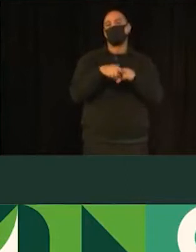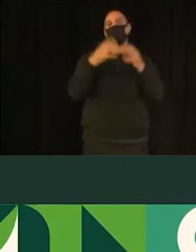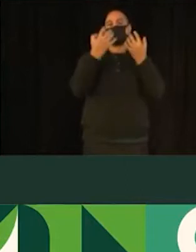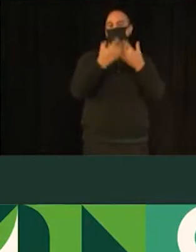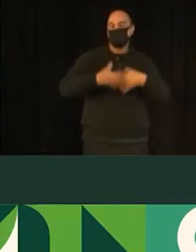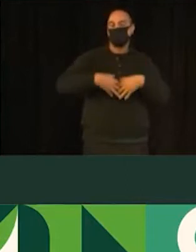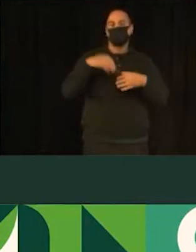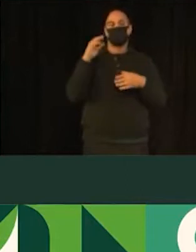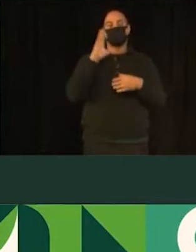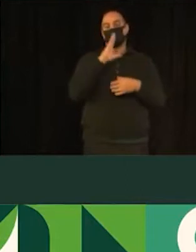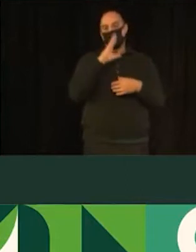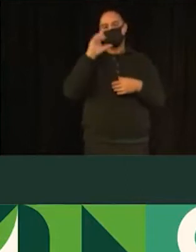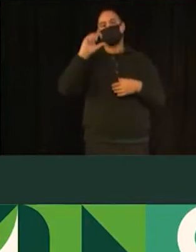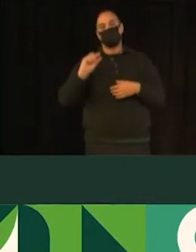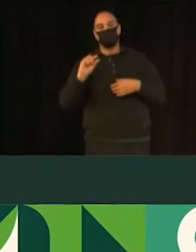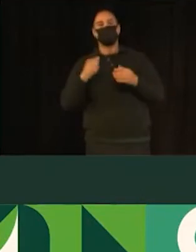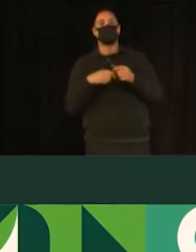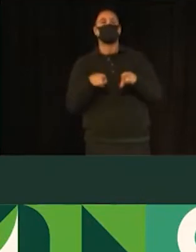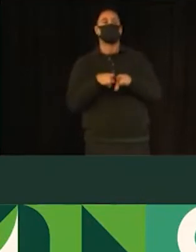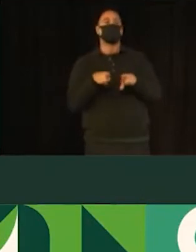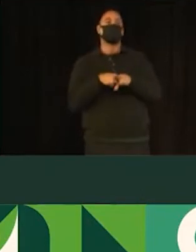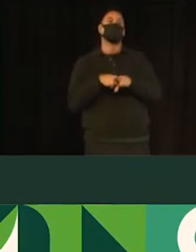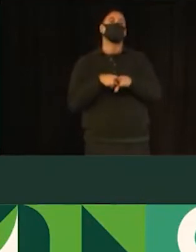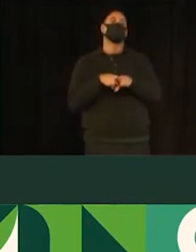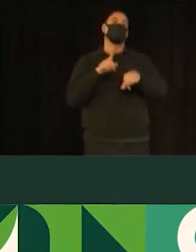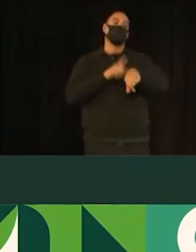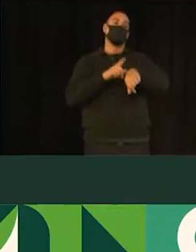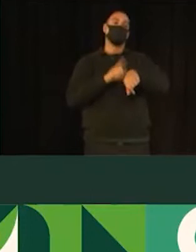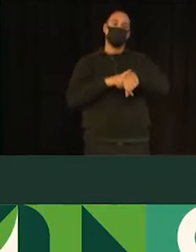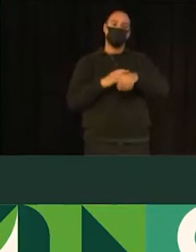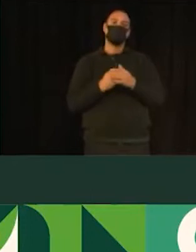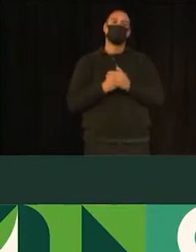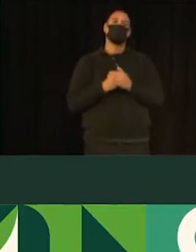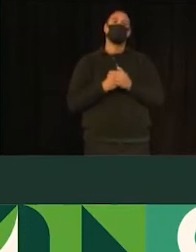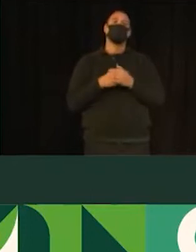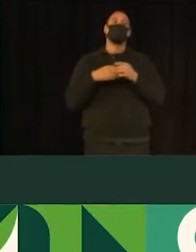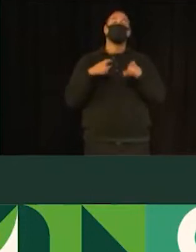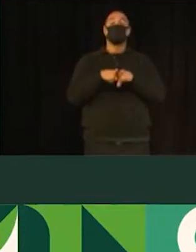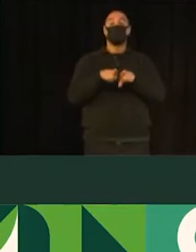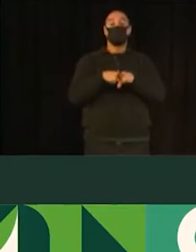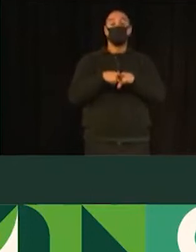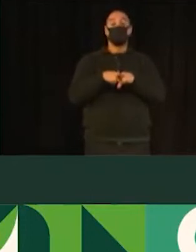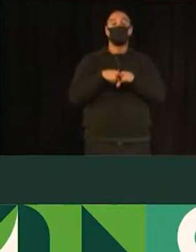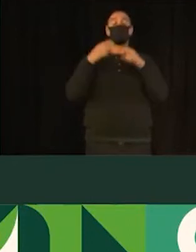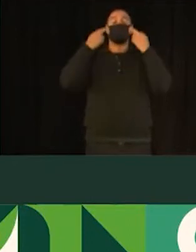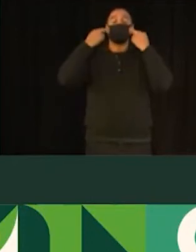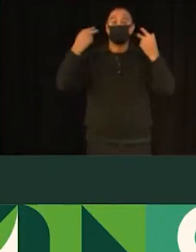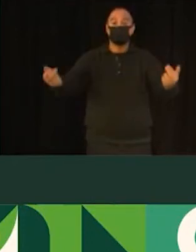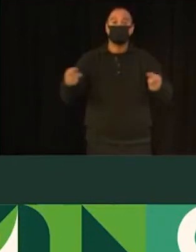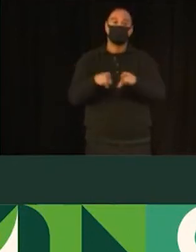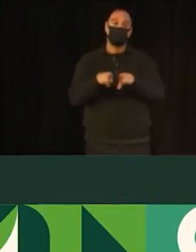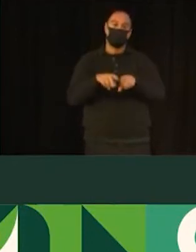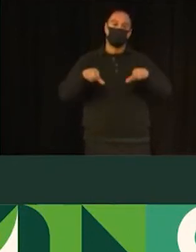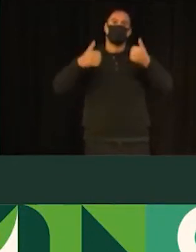Sustentabilidade ambiental e social, com motores elétricos estacionários, que não produzem gases, ruídos ou poeira. Redução da frota de ônibus e os